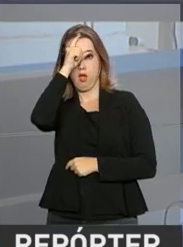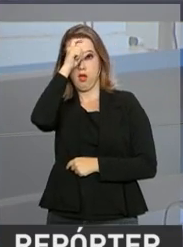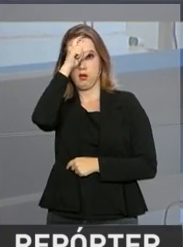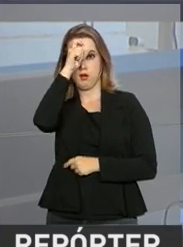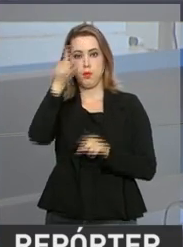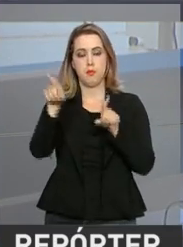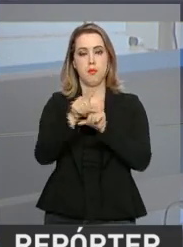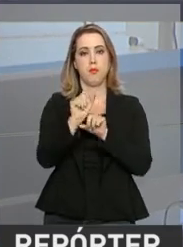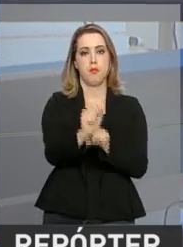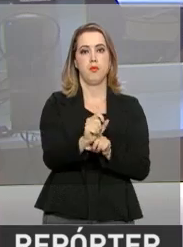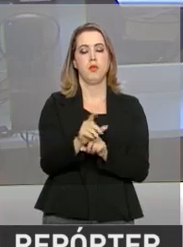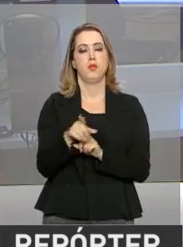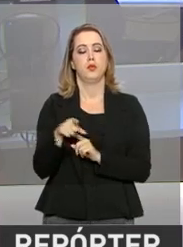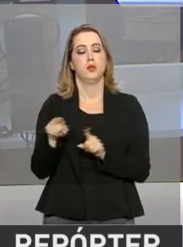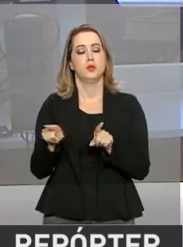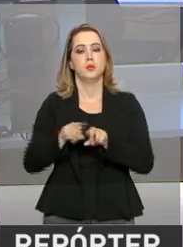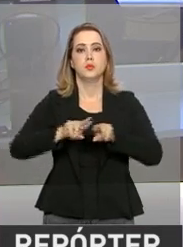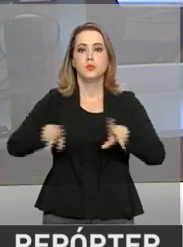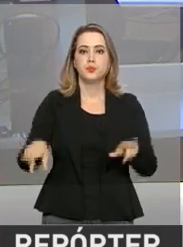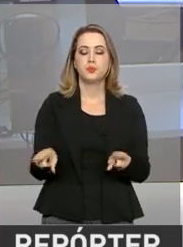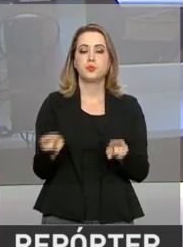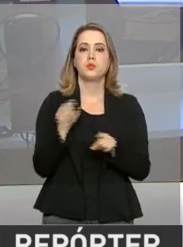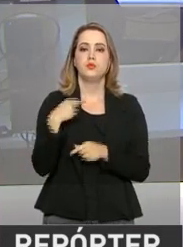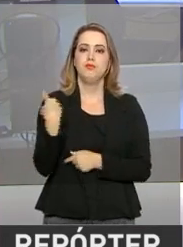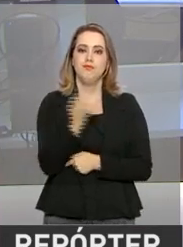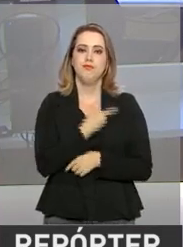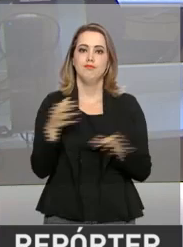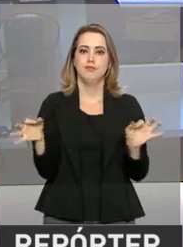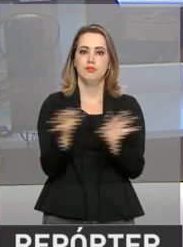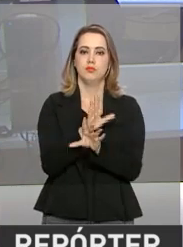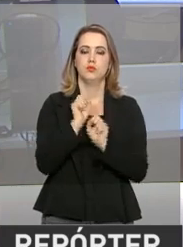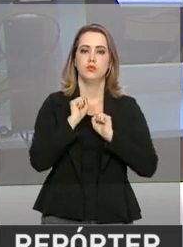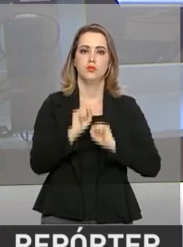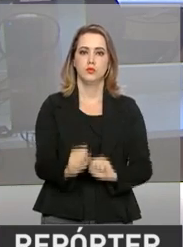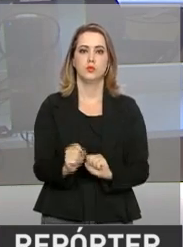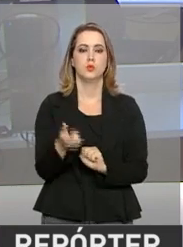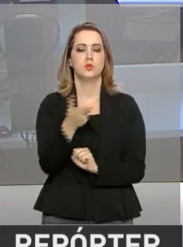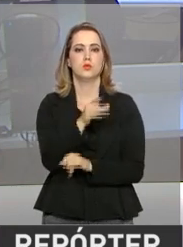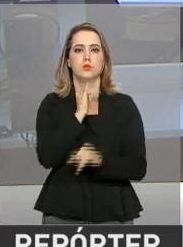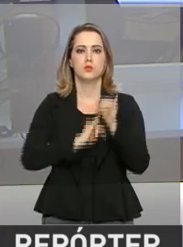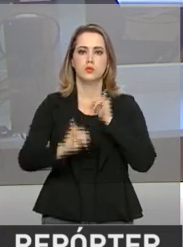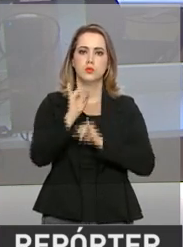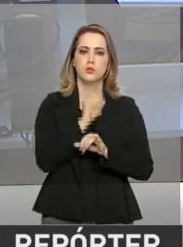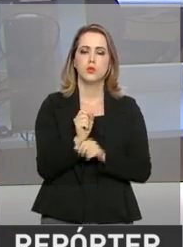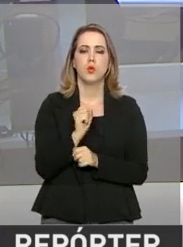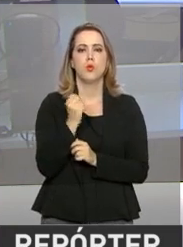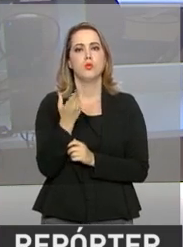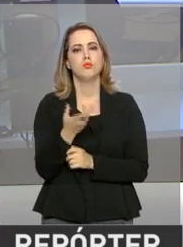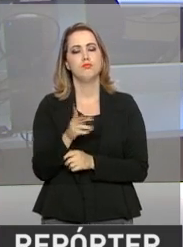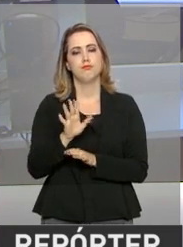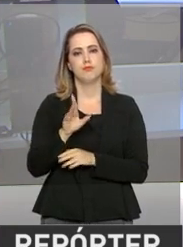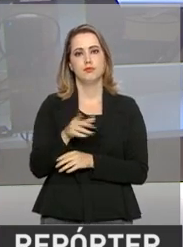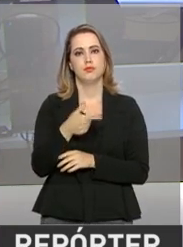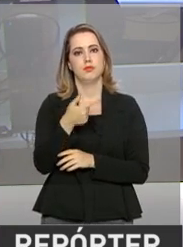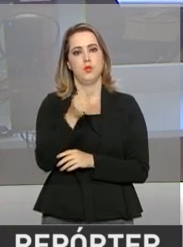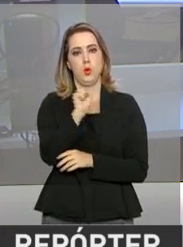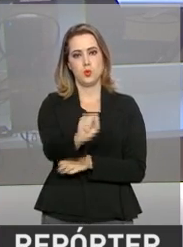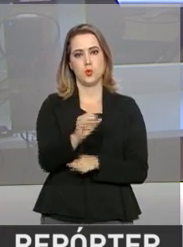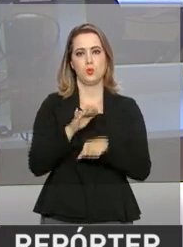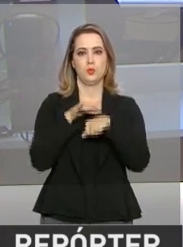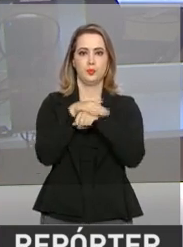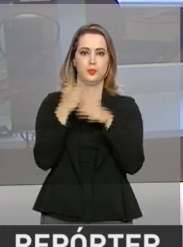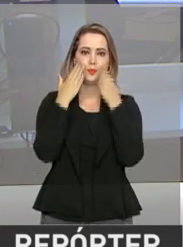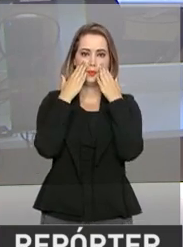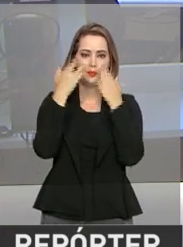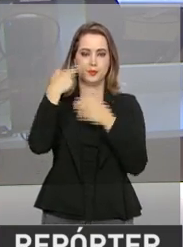Jeffrey Joel e nós ficamos por aqui podemos voltar a qualquer momento com outras informações ou daqui a pouco às 8 da